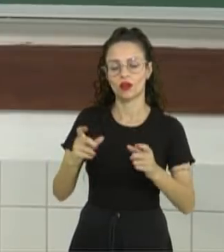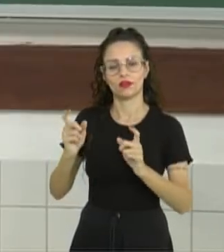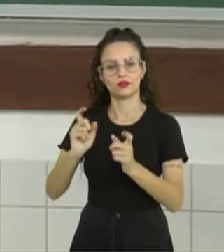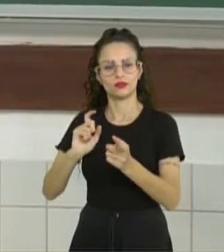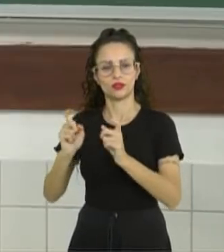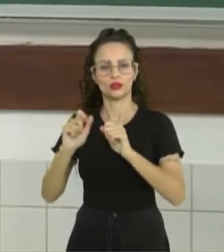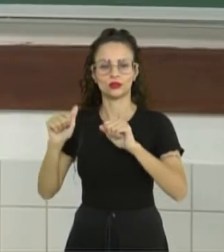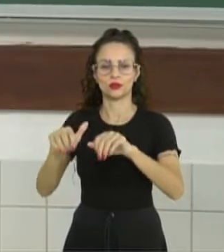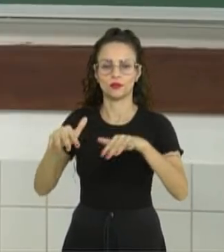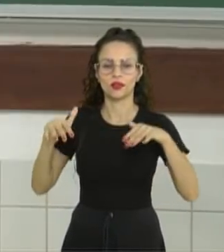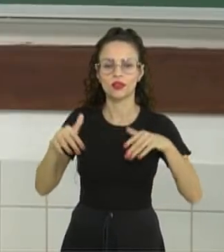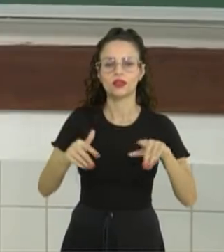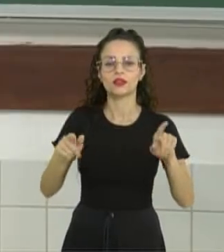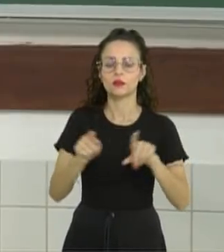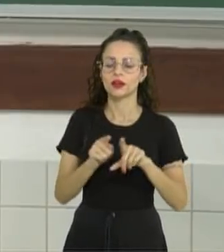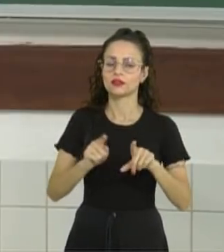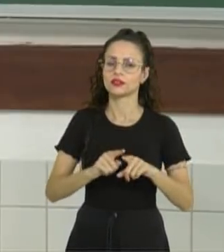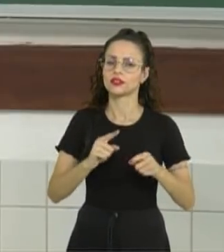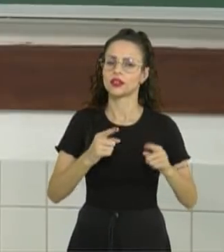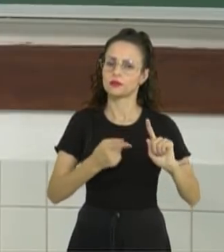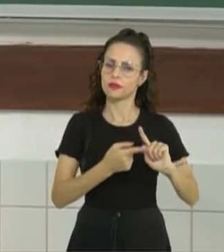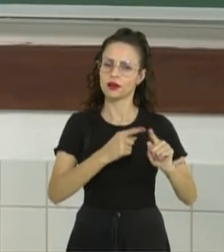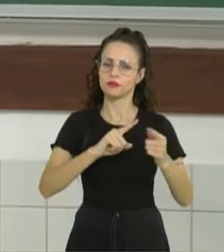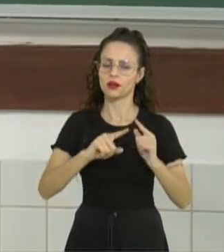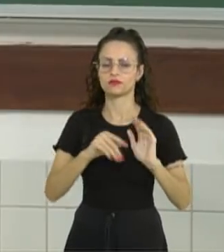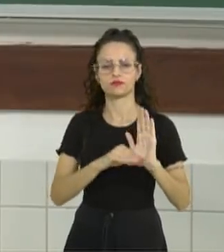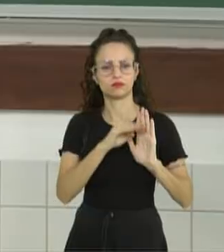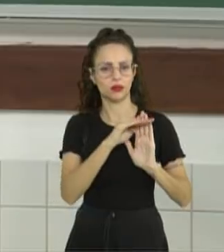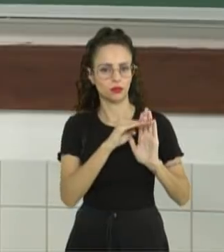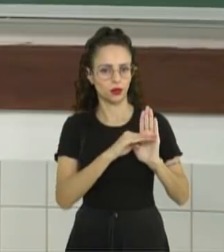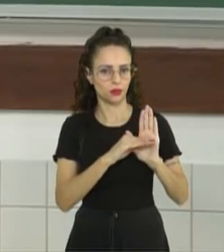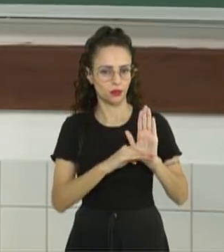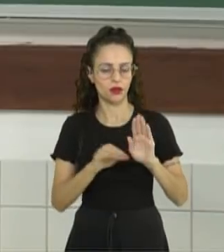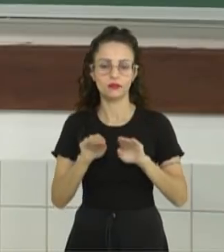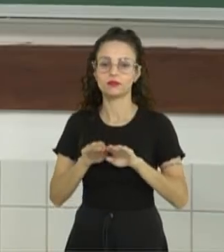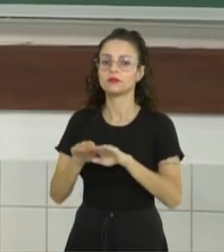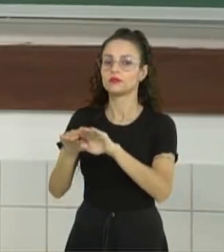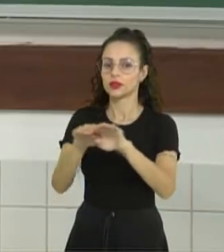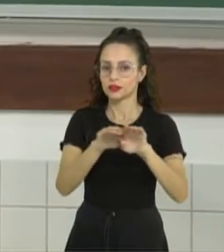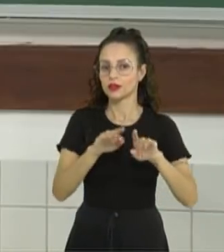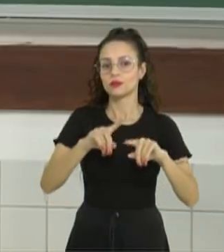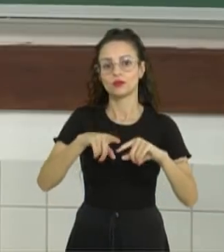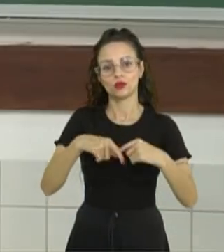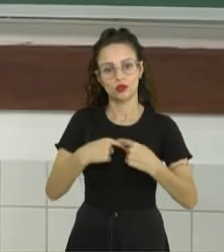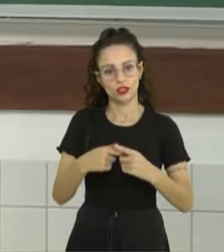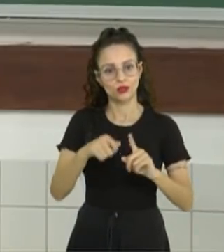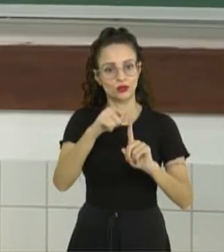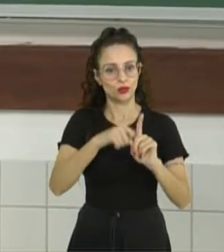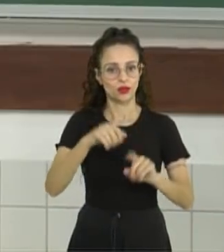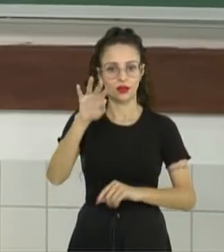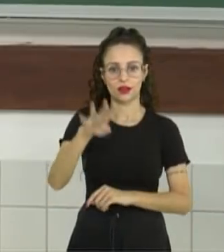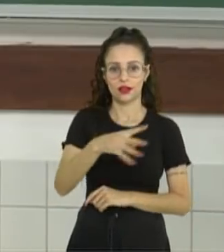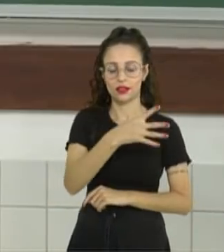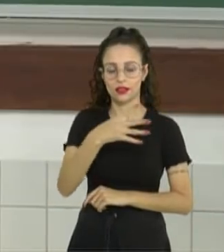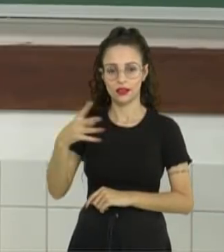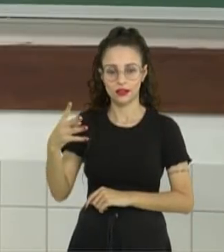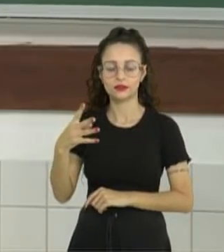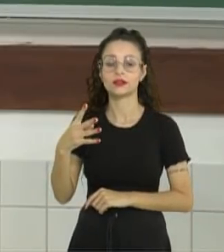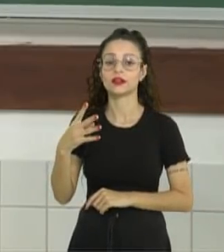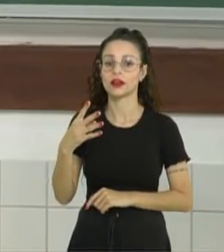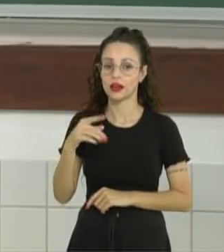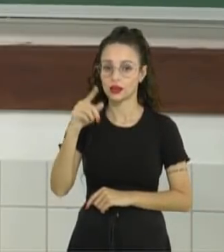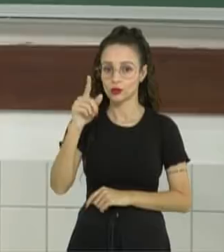convenções, e de acordo com o tempo vão meio que estabelecendo padrões. Por isso que o nosso calendário, chamado cristão, ou